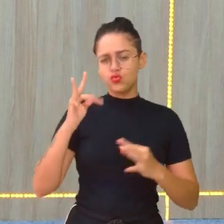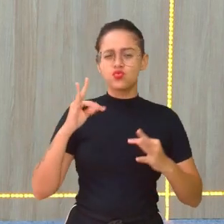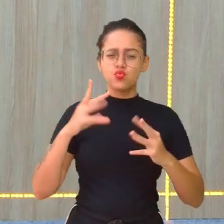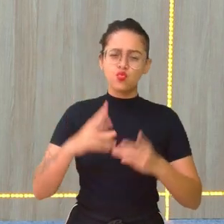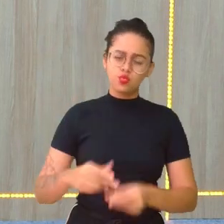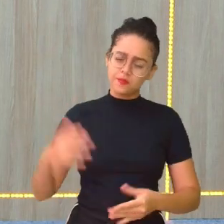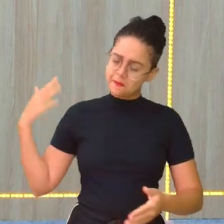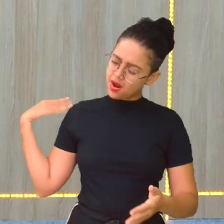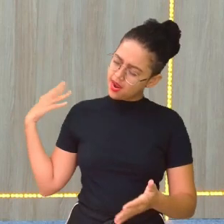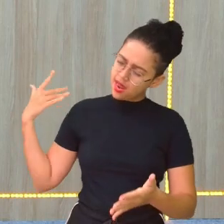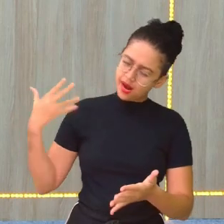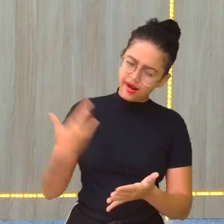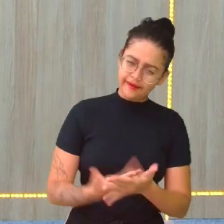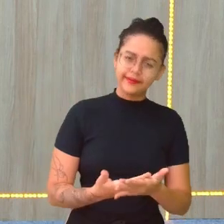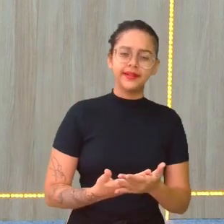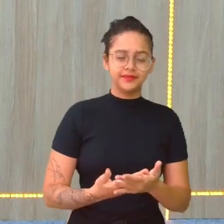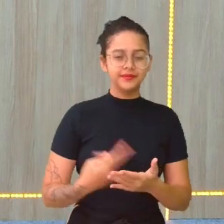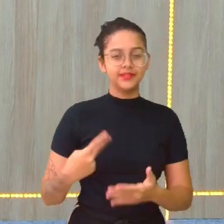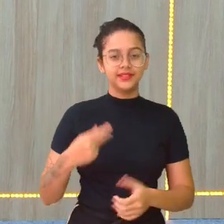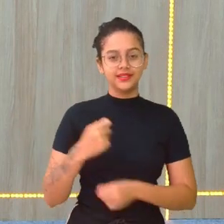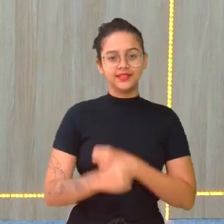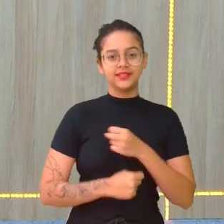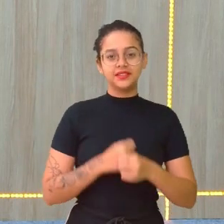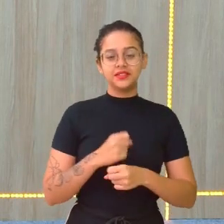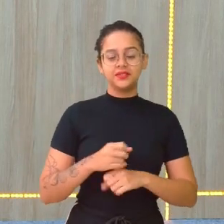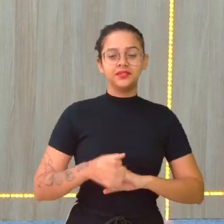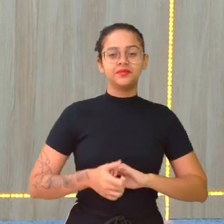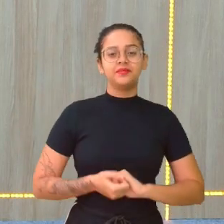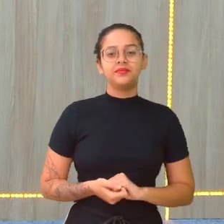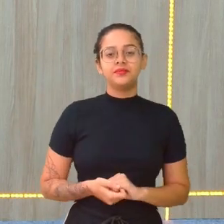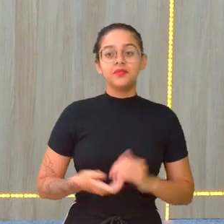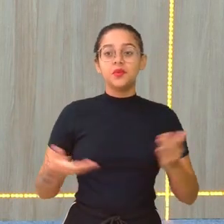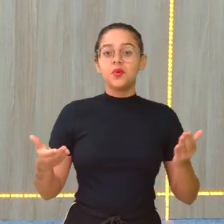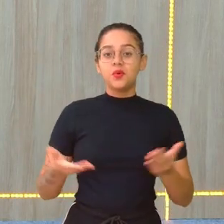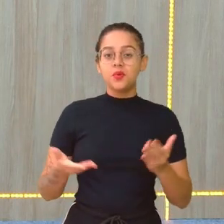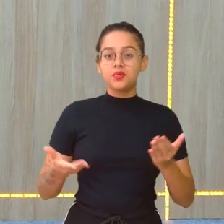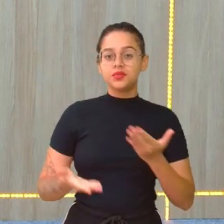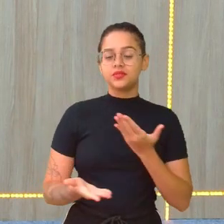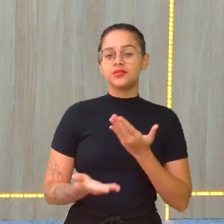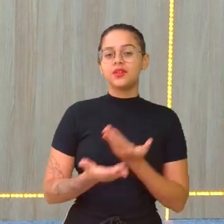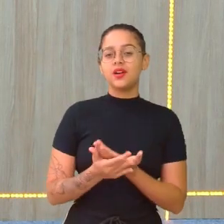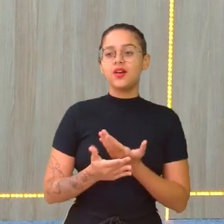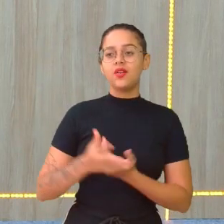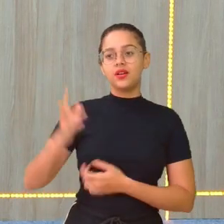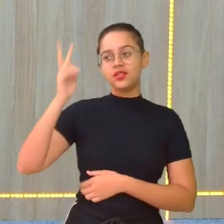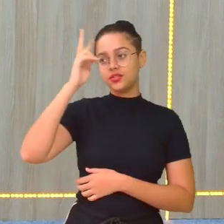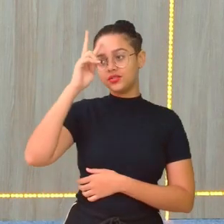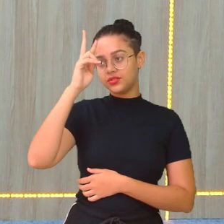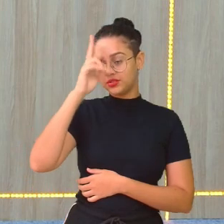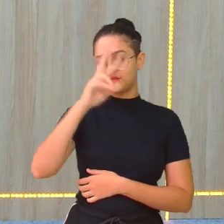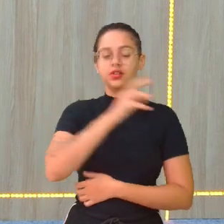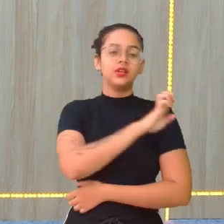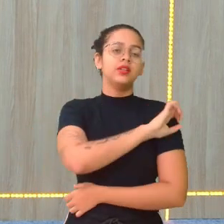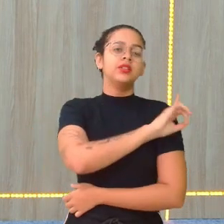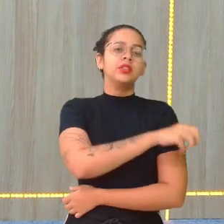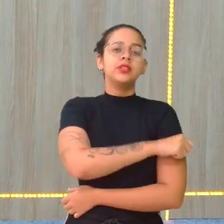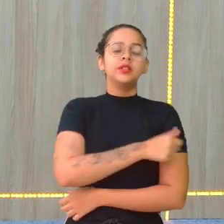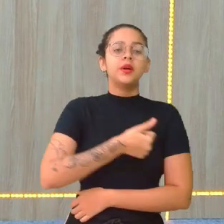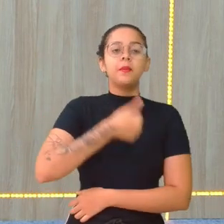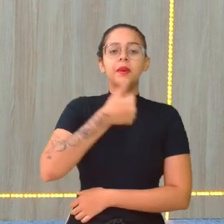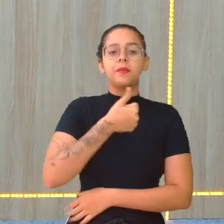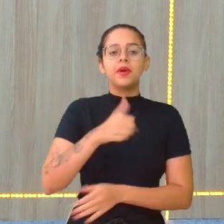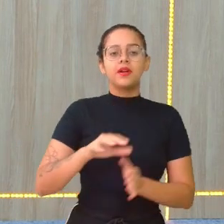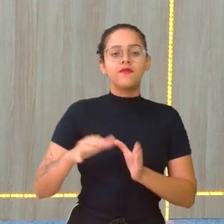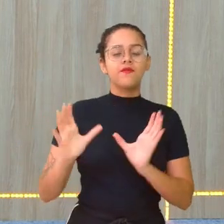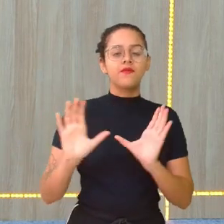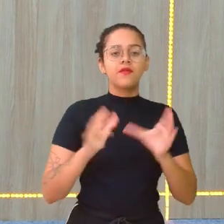que construímos ao longo desse ano. Então, hoje, na nossa aula de História da primeira fase da educação de jovens e adultos, a